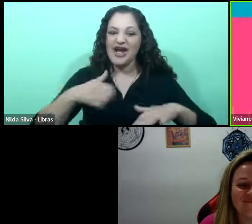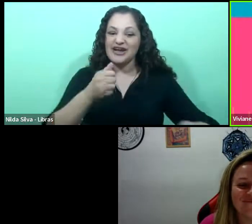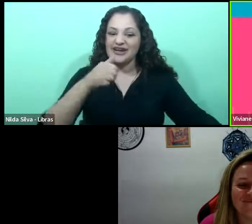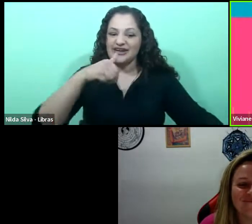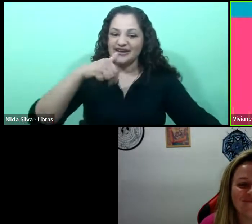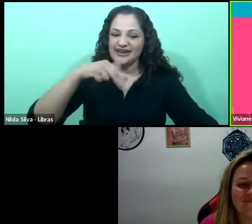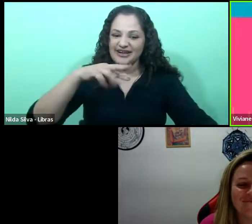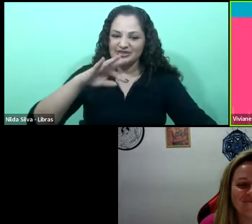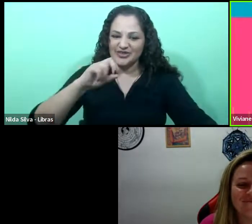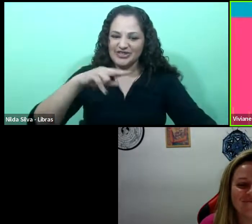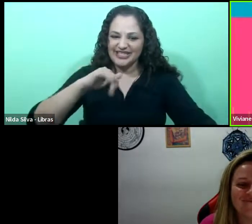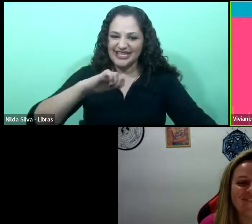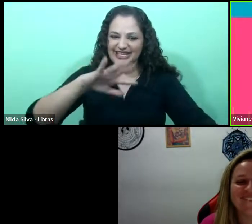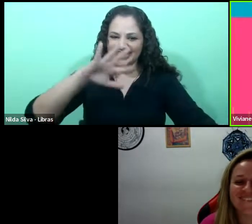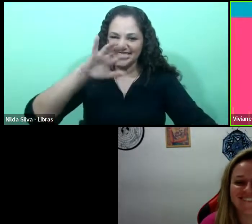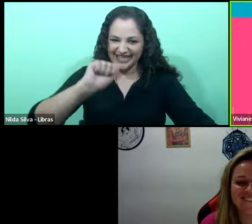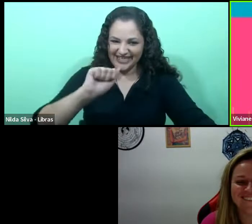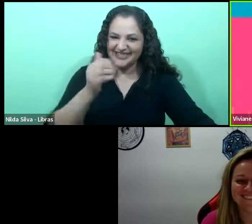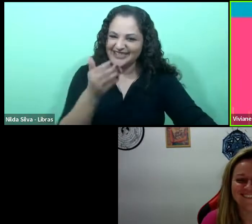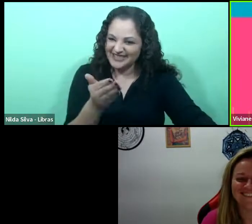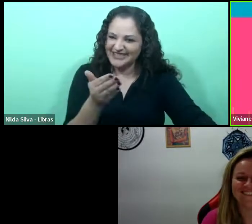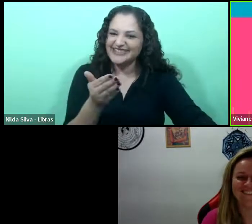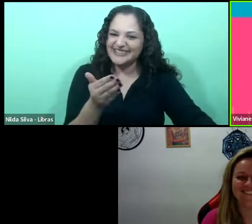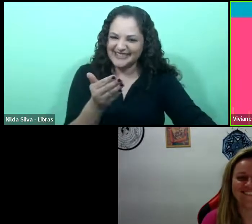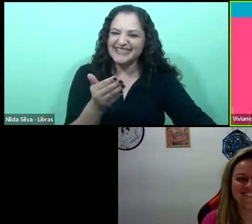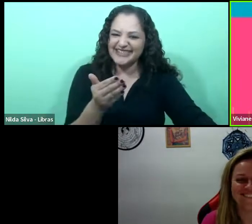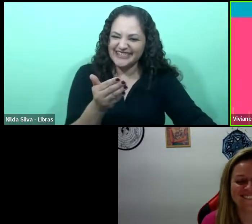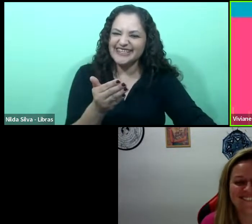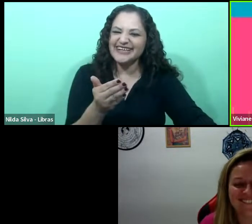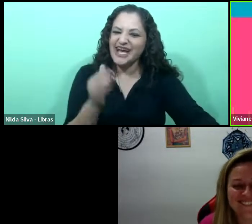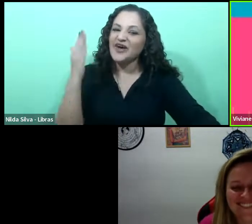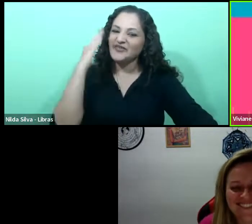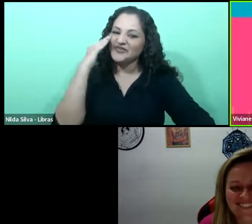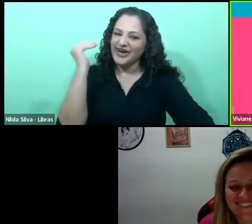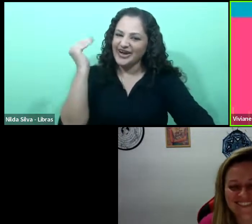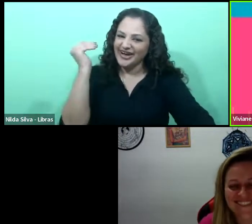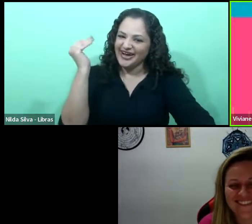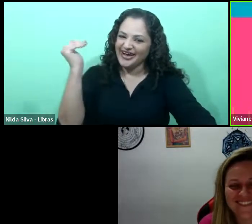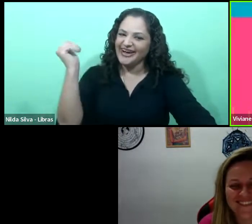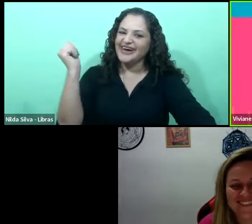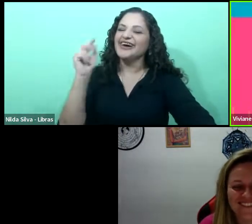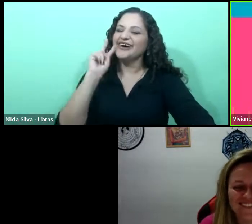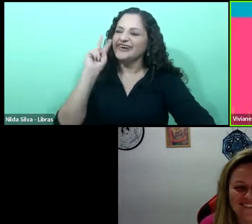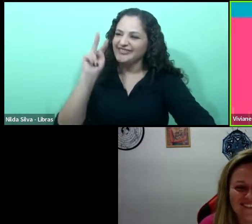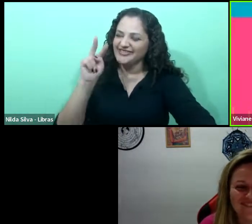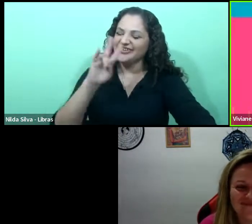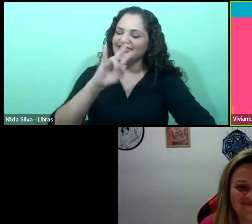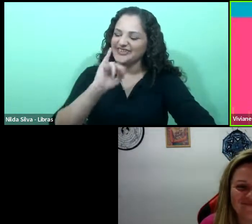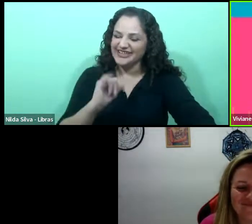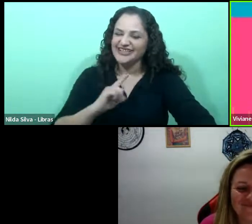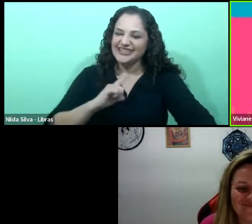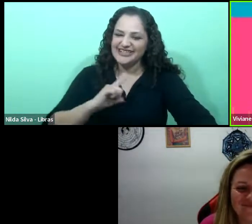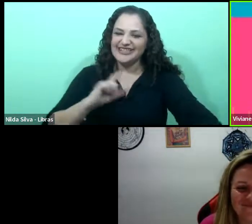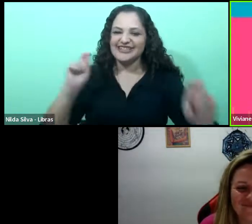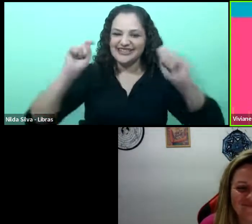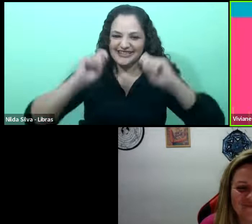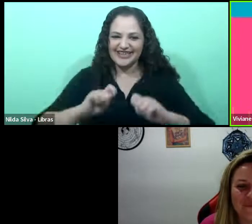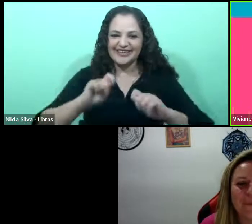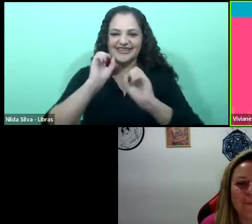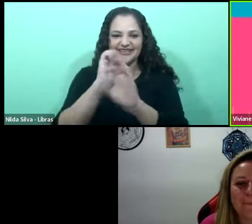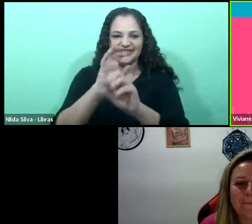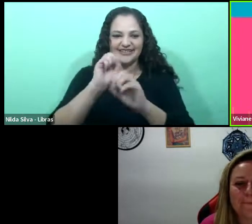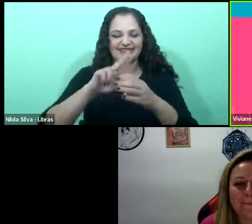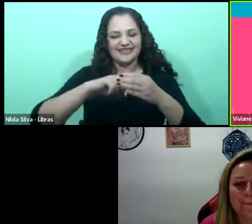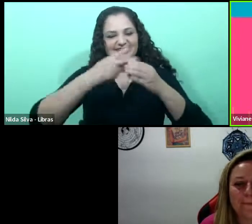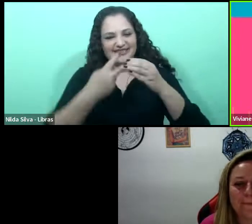Megali, está por aí em tudo que é página que a gente possa ver aí sobre educação bilíngue, mas não